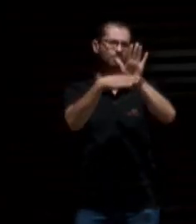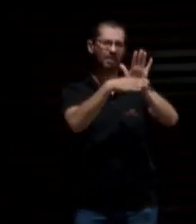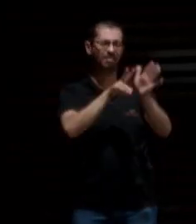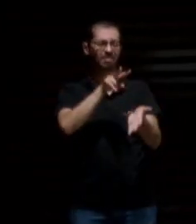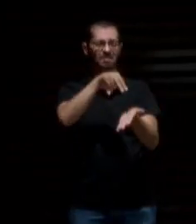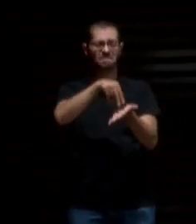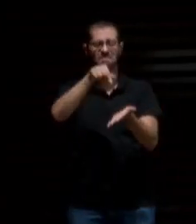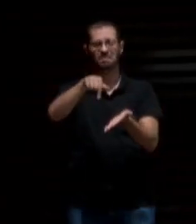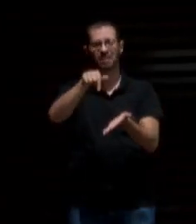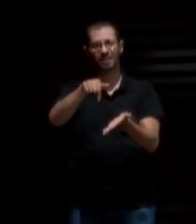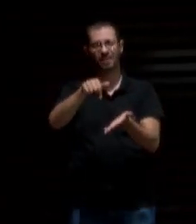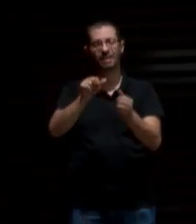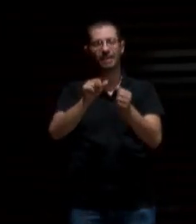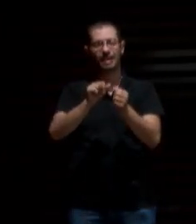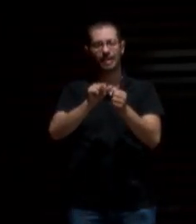verdade.